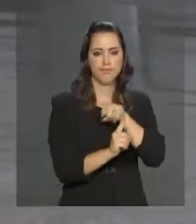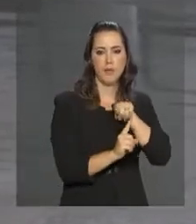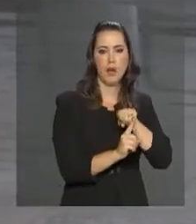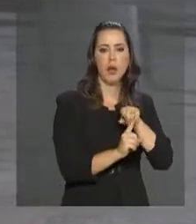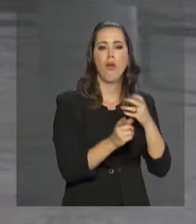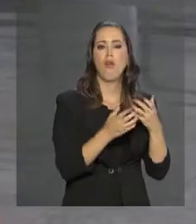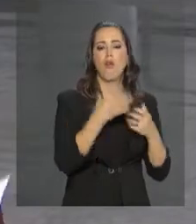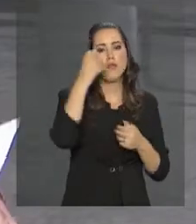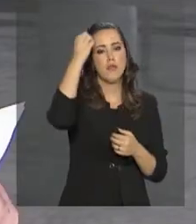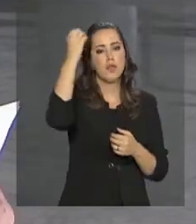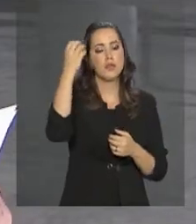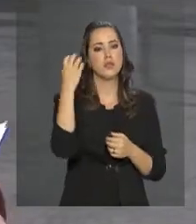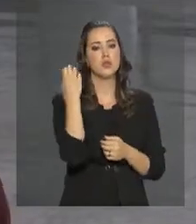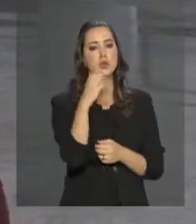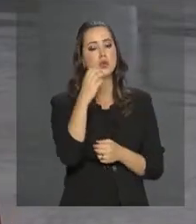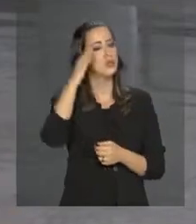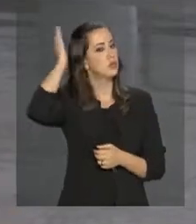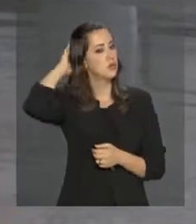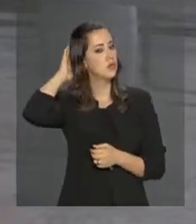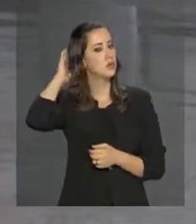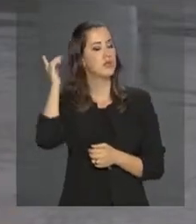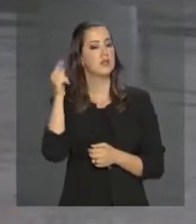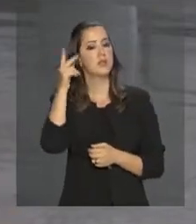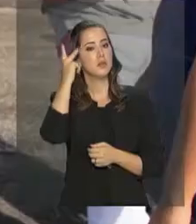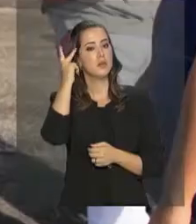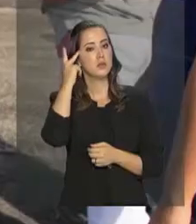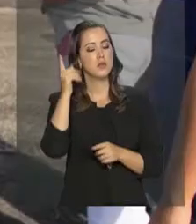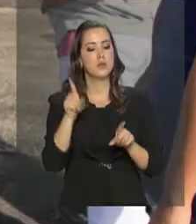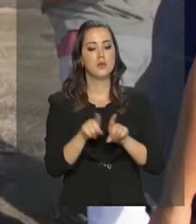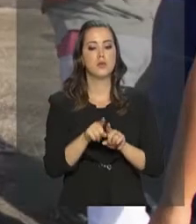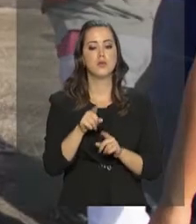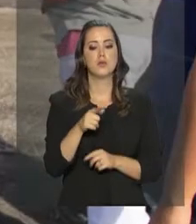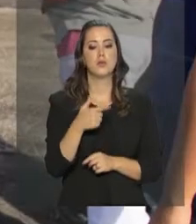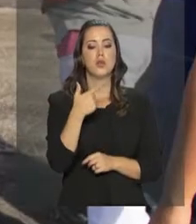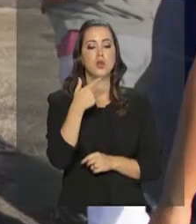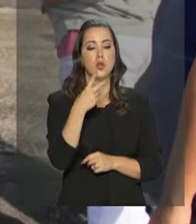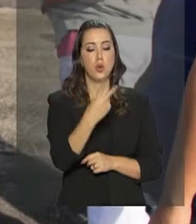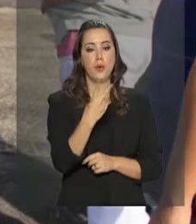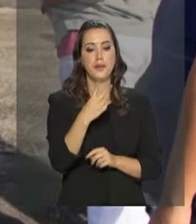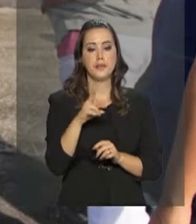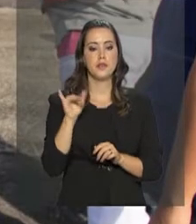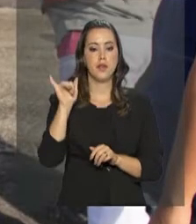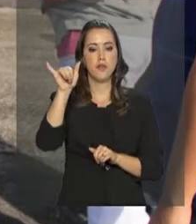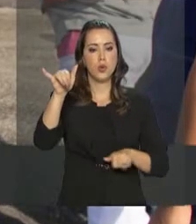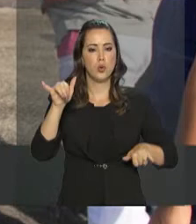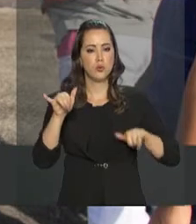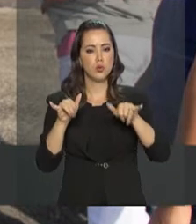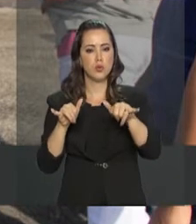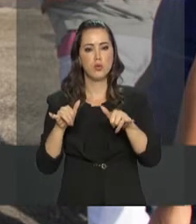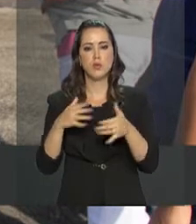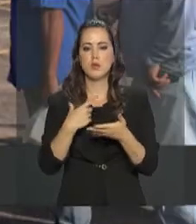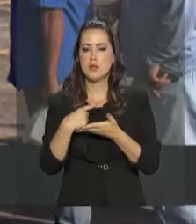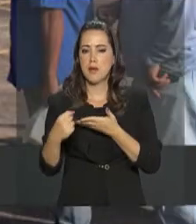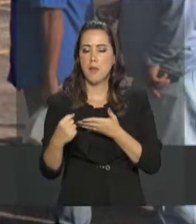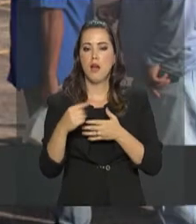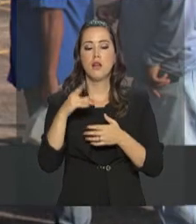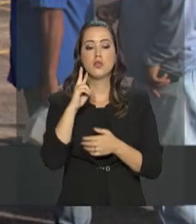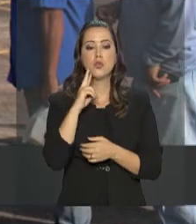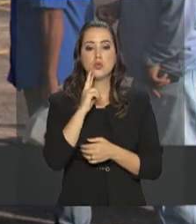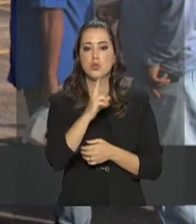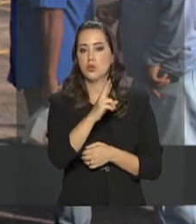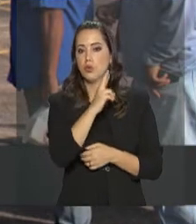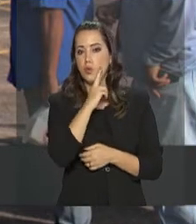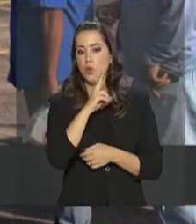Curitiba, no Paraná, e também Guarulhos, em São Paulo. São dois aviões da FAB que saem de Boa Vista